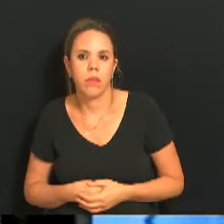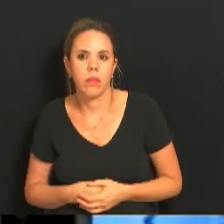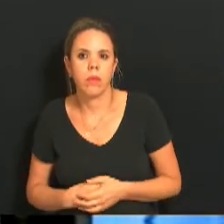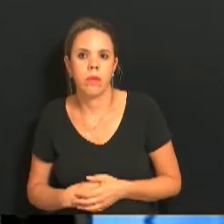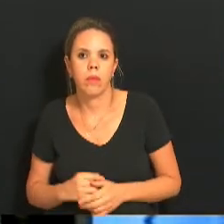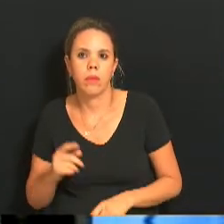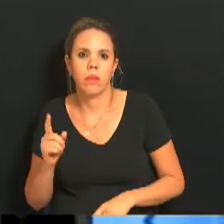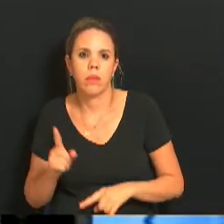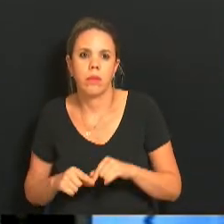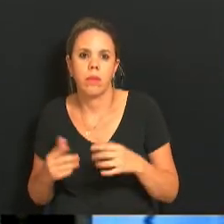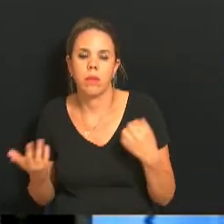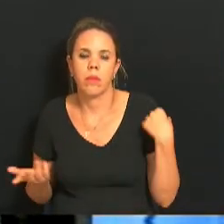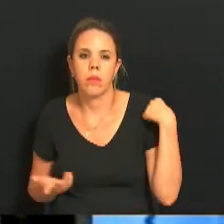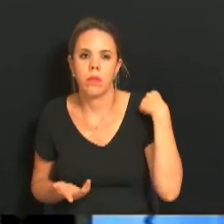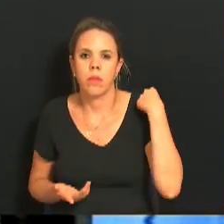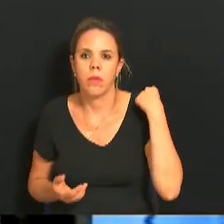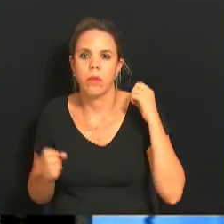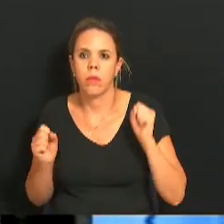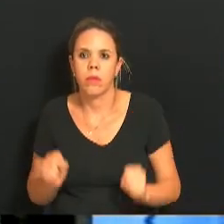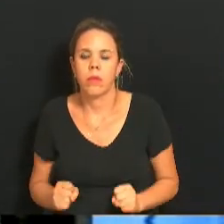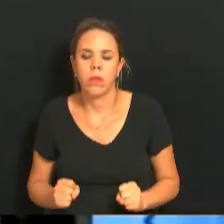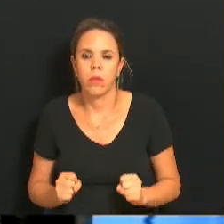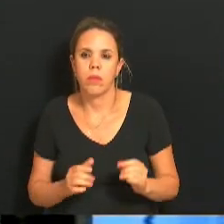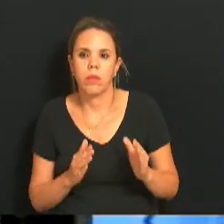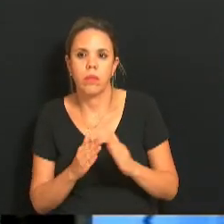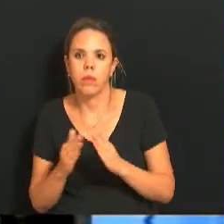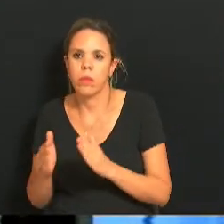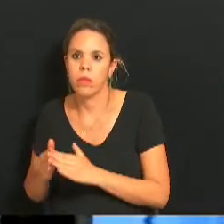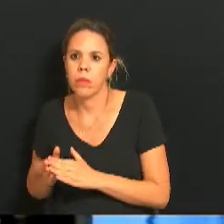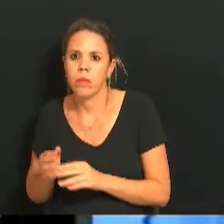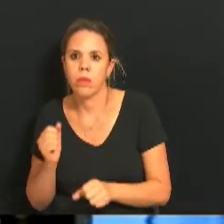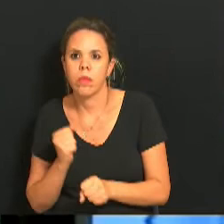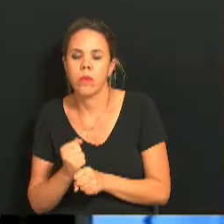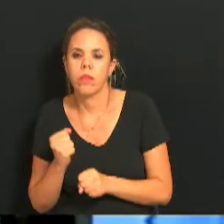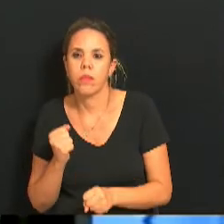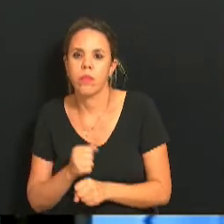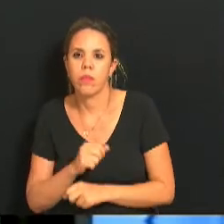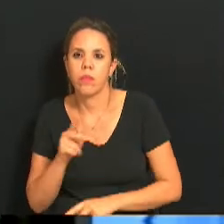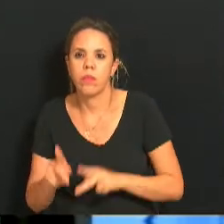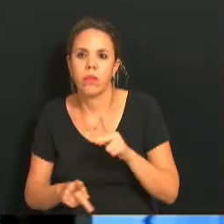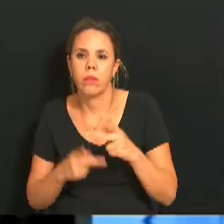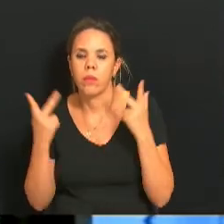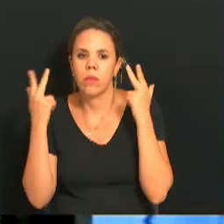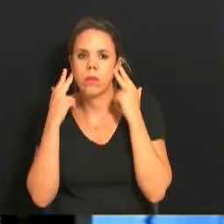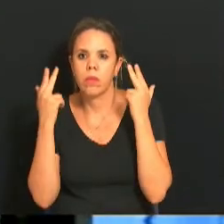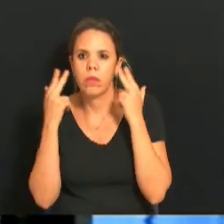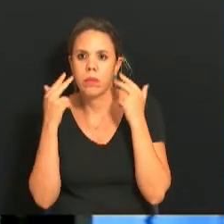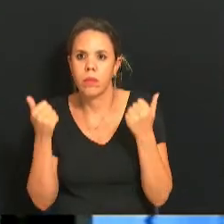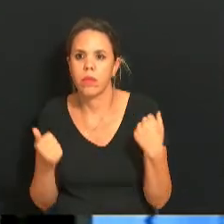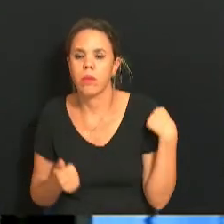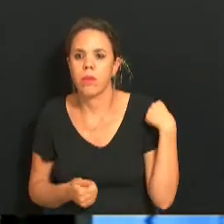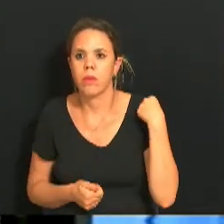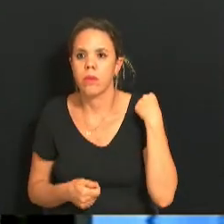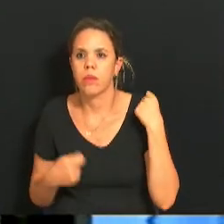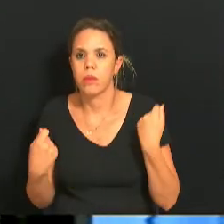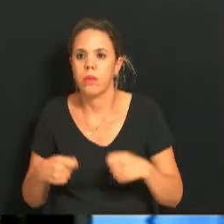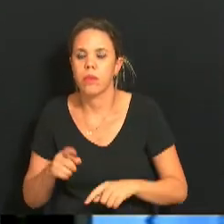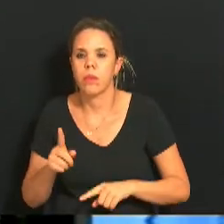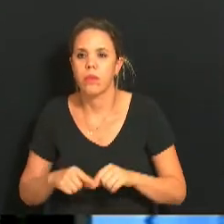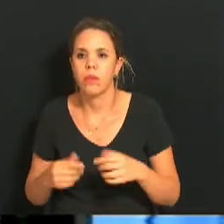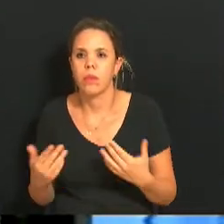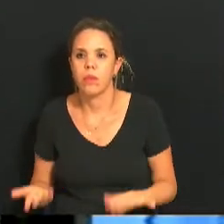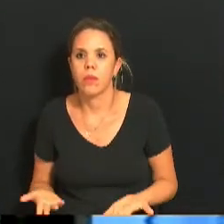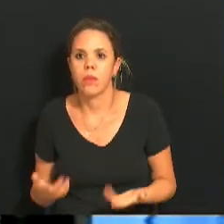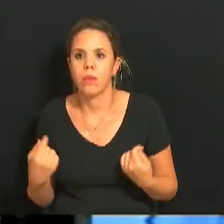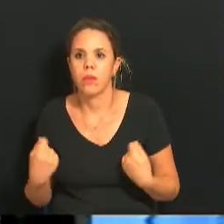material pode ser móvel mora pode ser construído pelo homem ou pode ser natural mas ele precisa ter materialidade